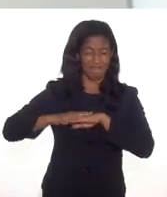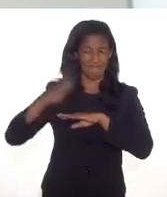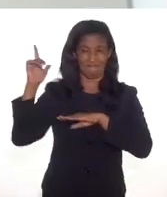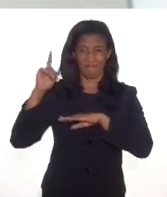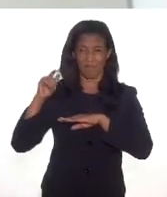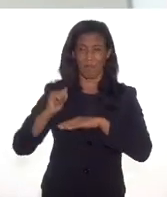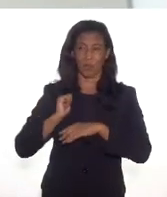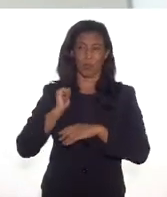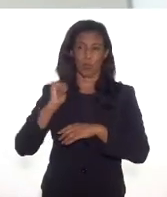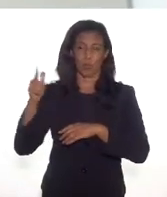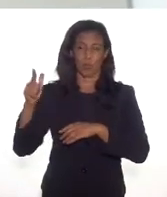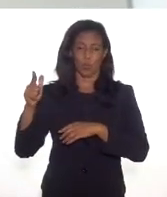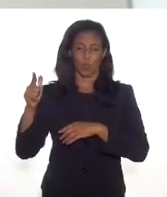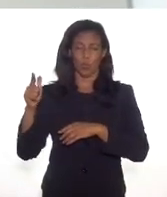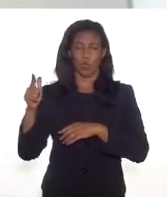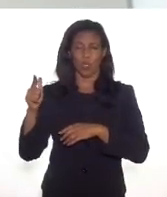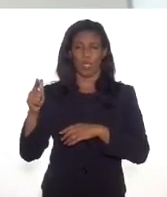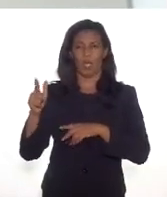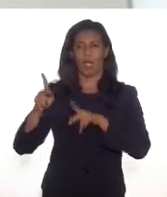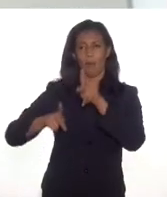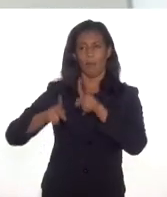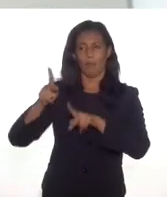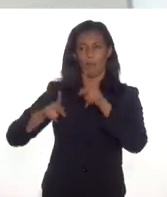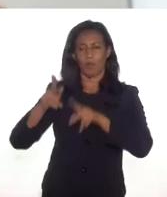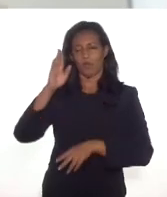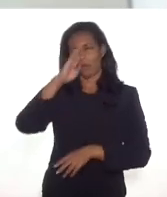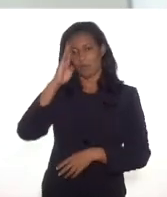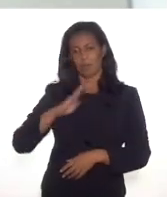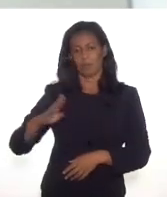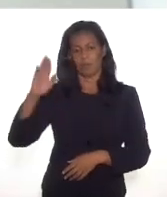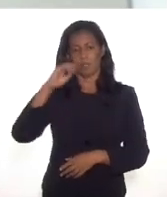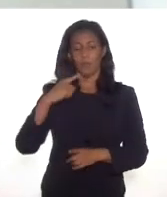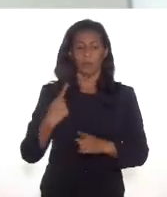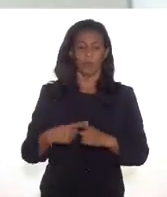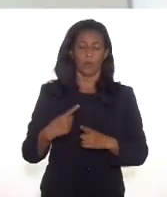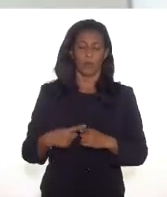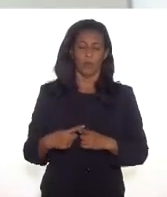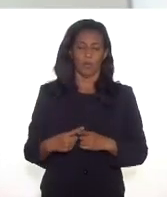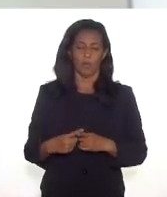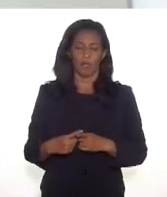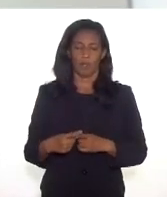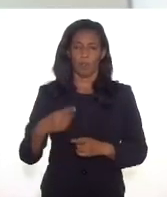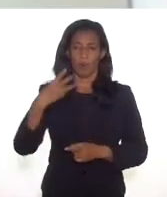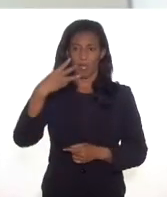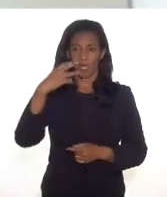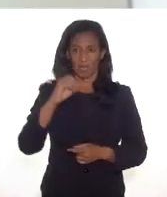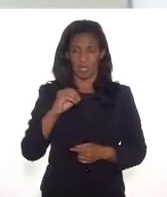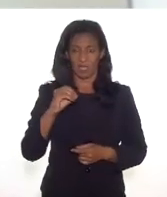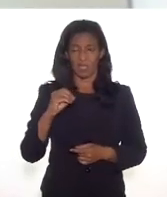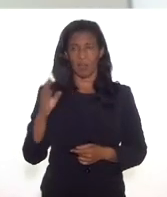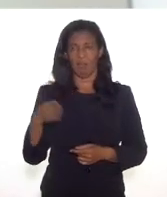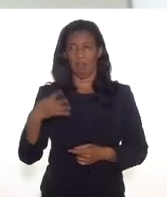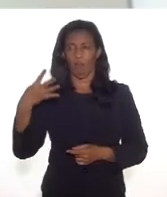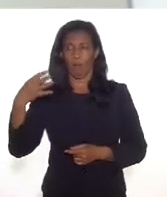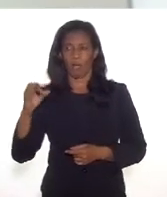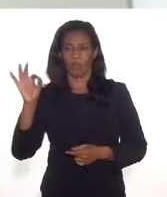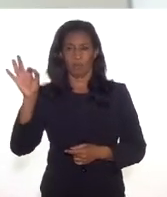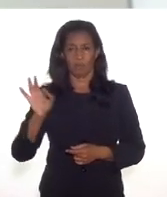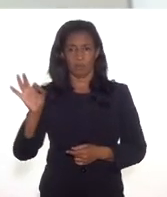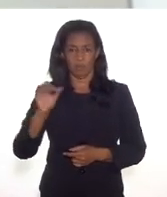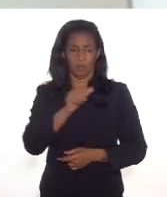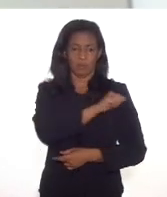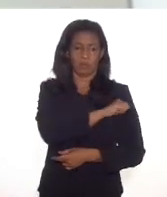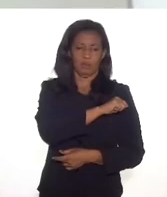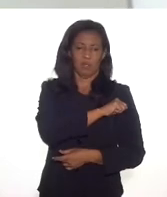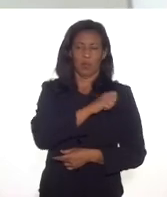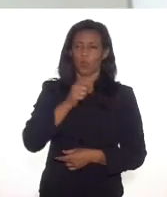do que essa queda na expectativa da população brasileira. Por quê? Porque cerca de 30% a 40% dos estudantes, sem